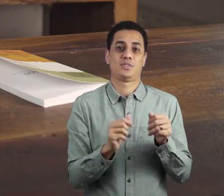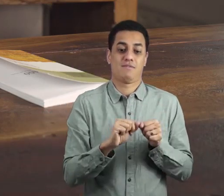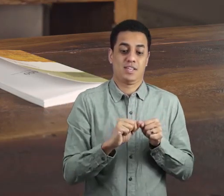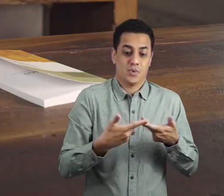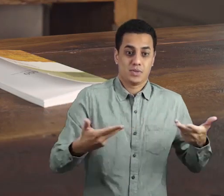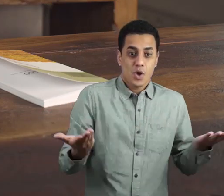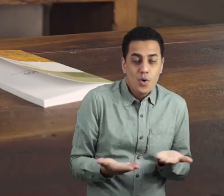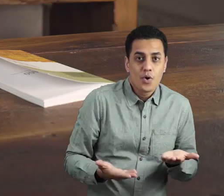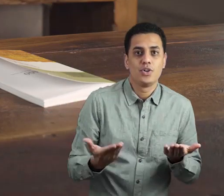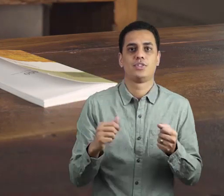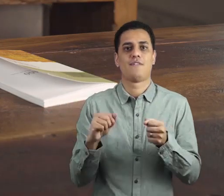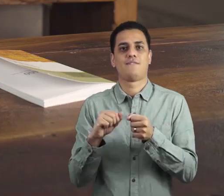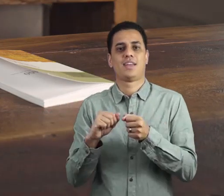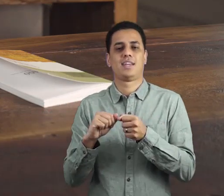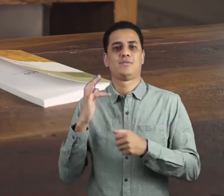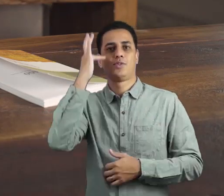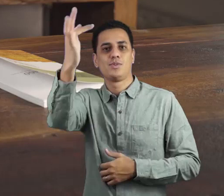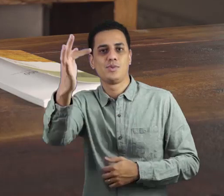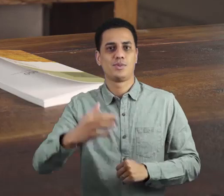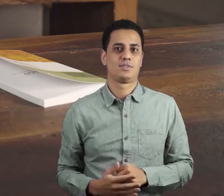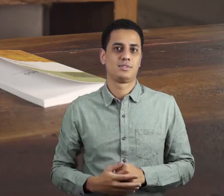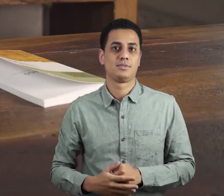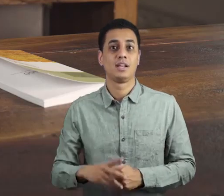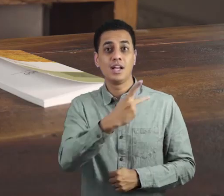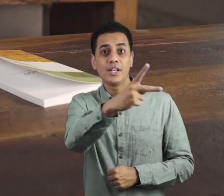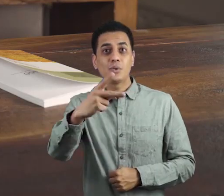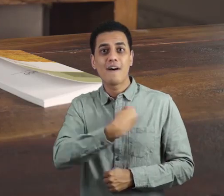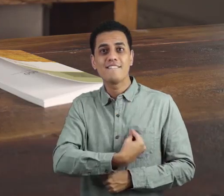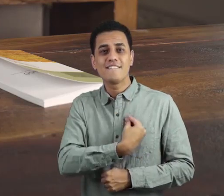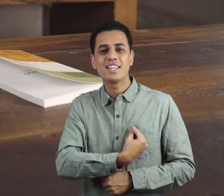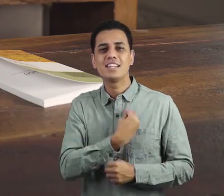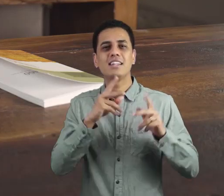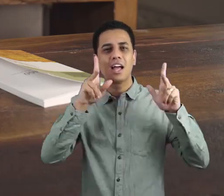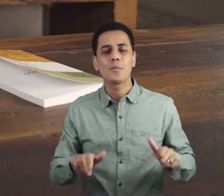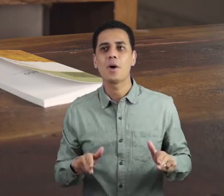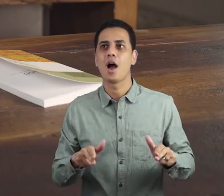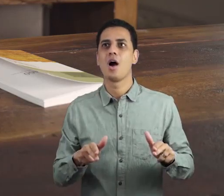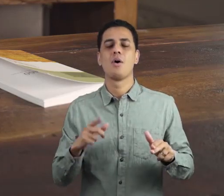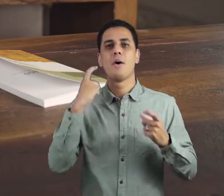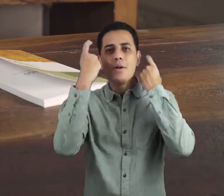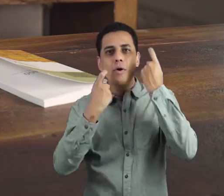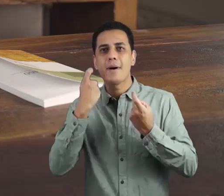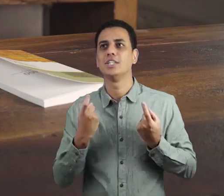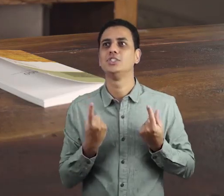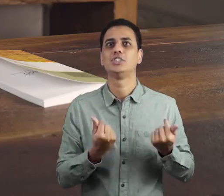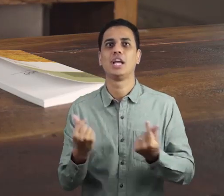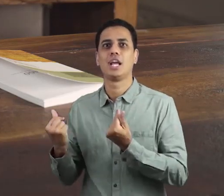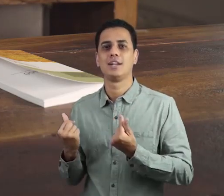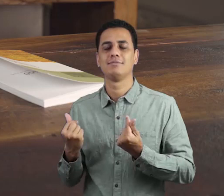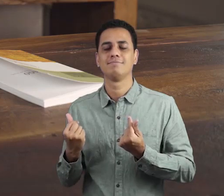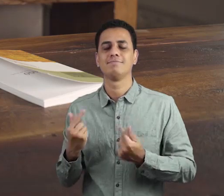se sacrifica para ganhar mais dinheiro, quando eu e você precisamos nos sacrificar para